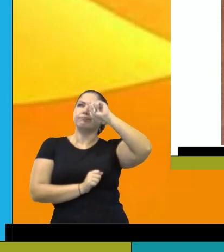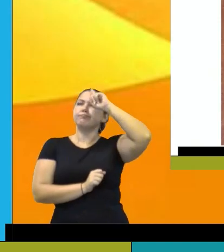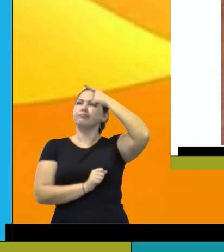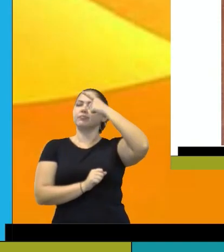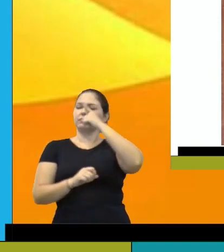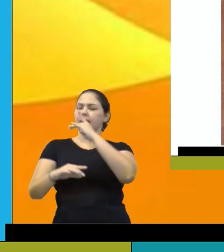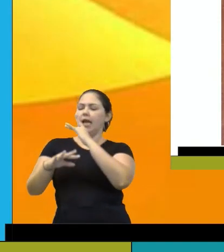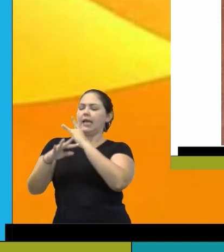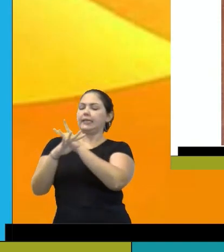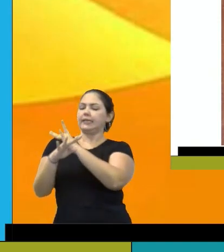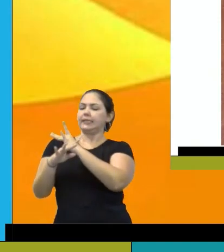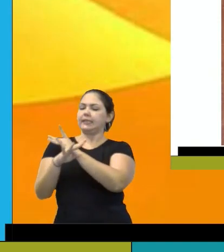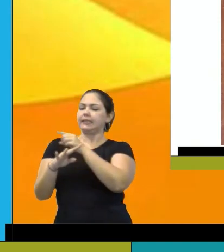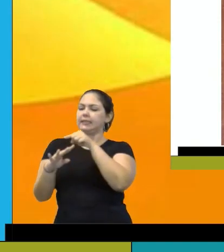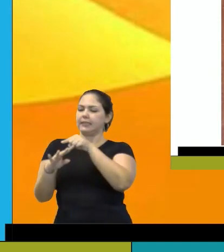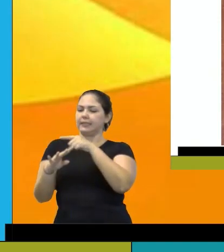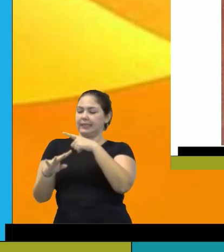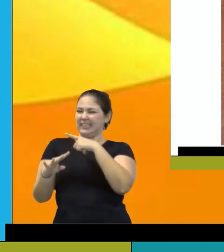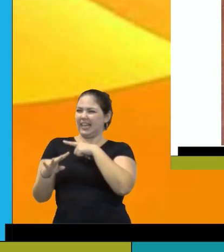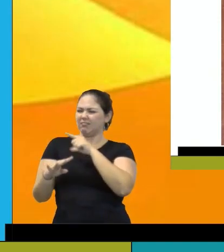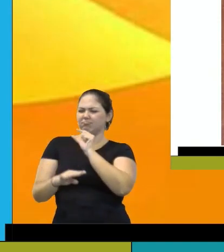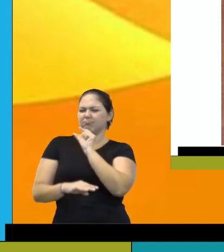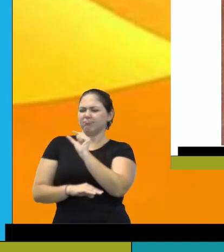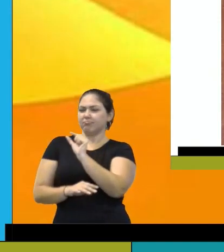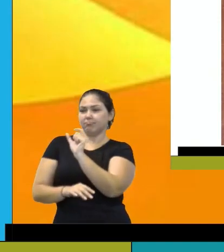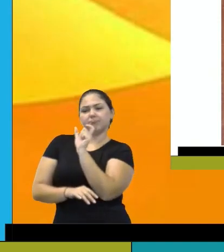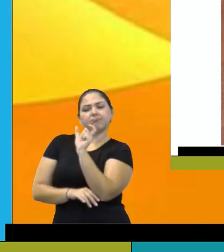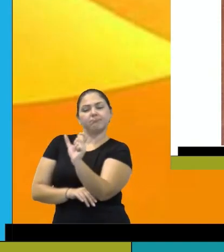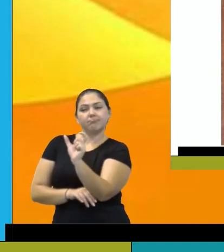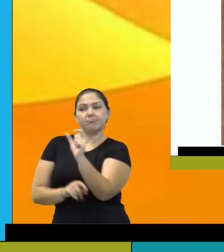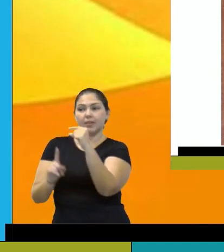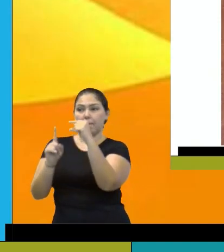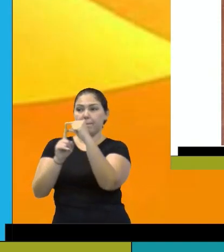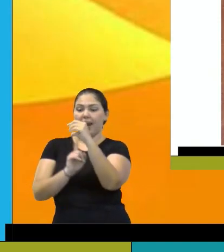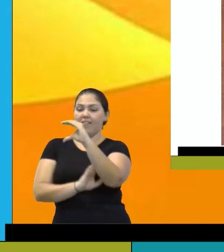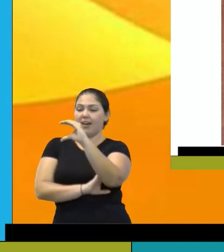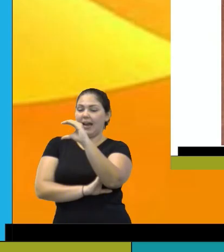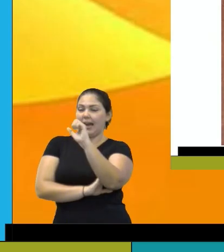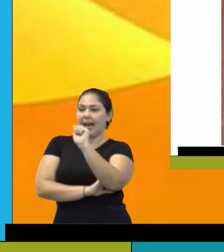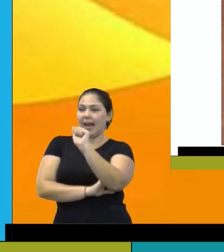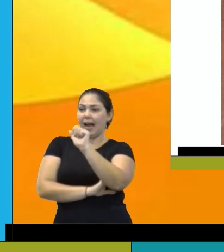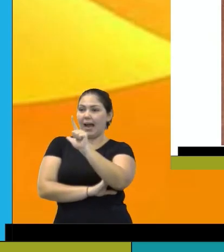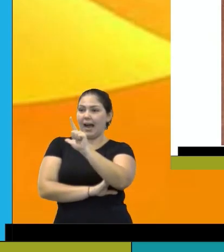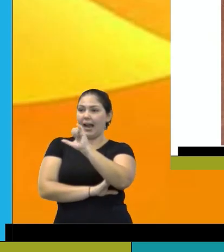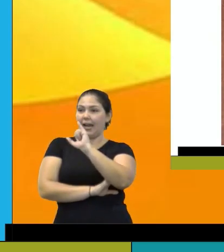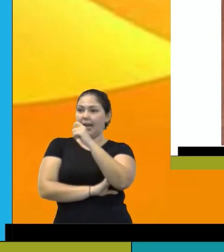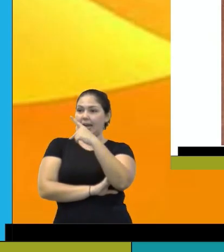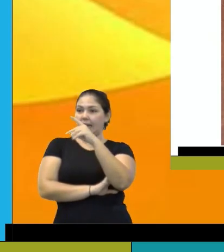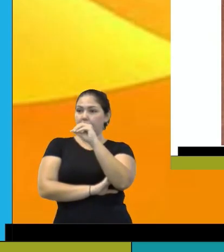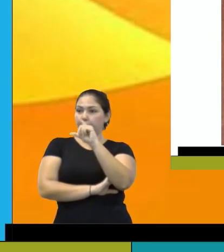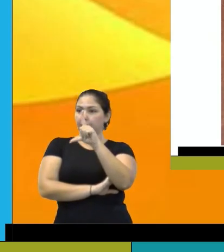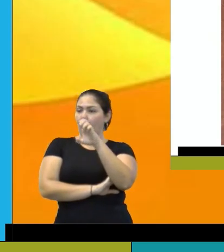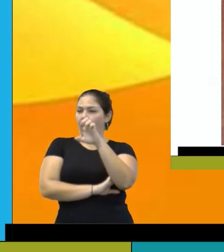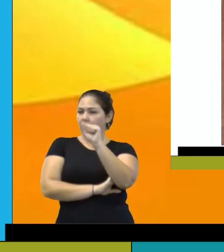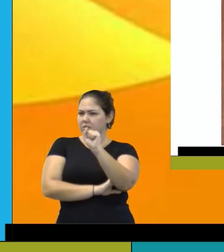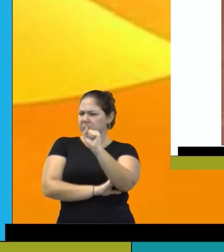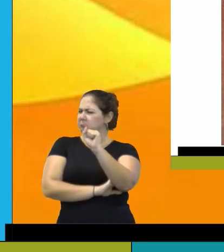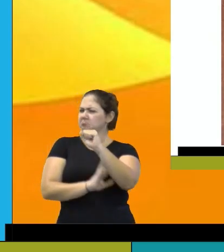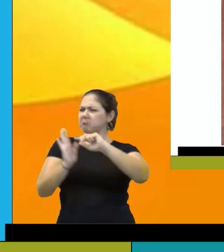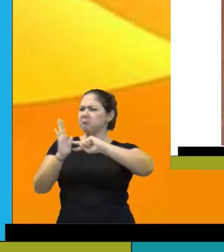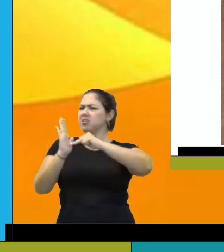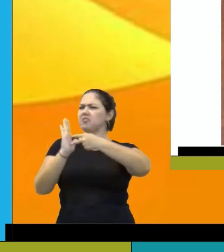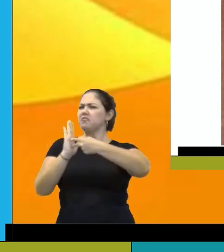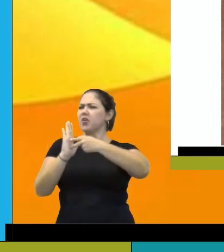ele chamou de Calípolis. Calípolis do grego significa a cidade bela.